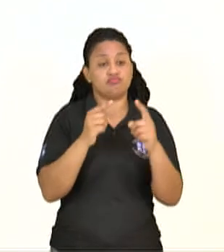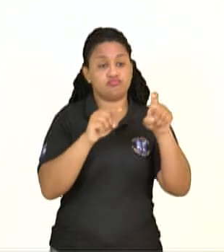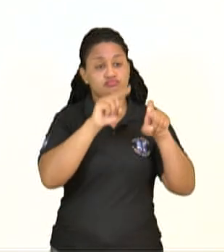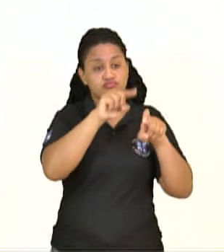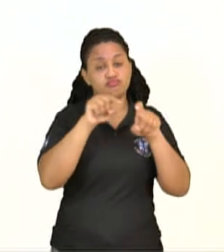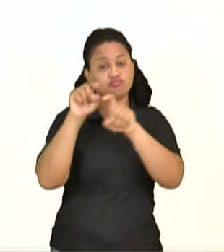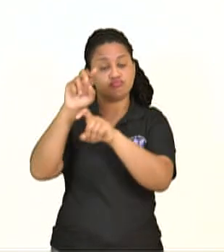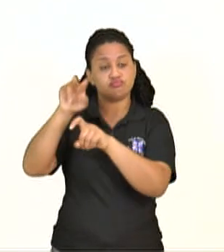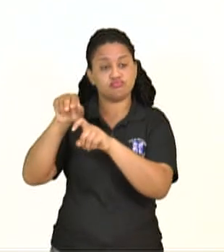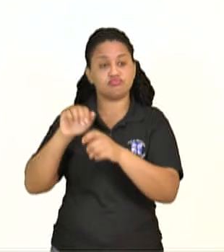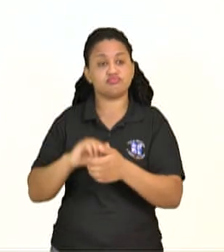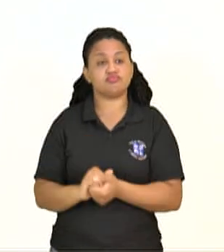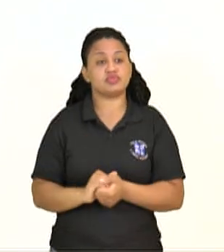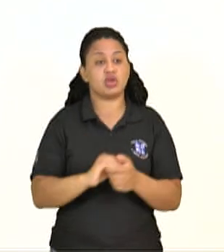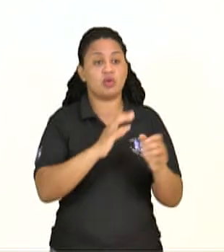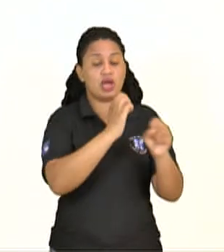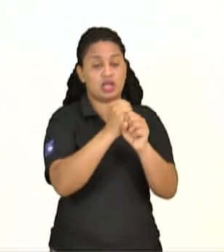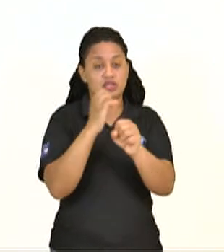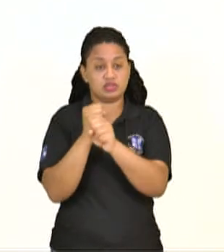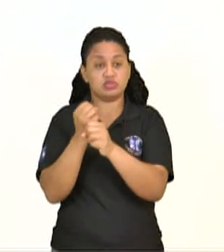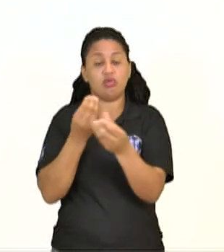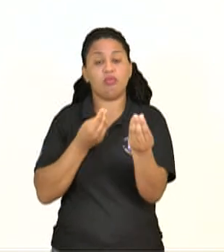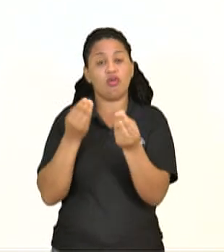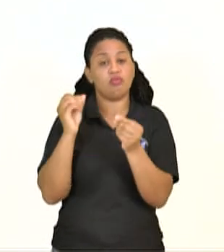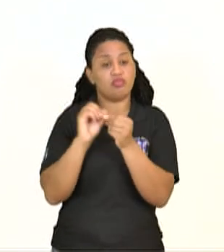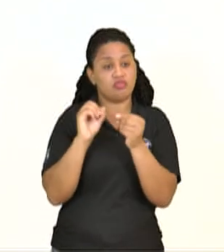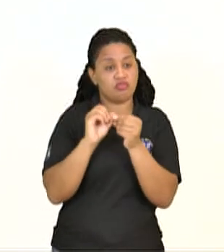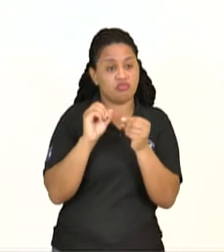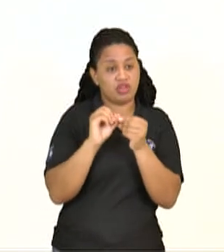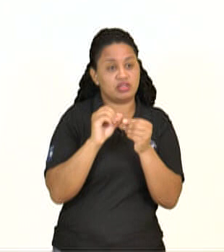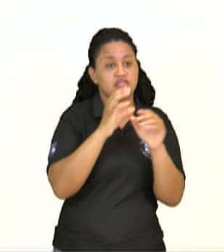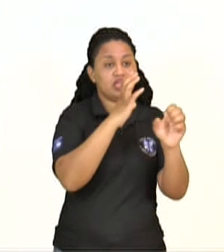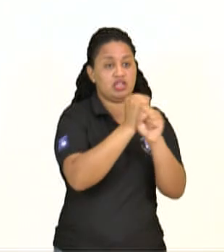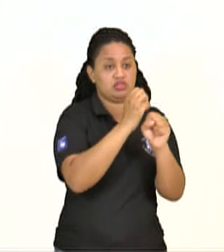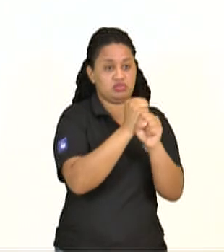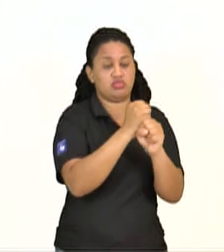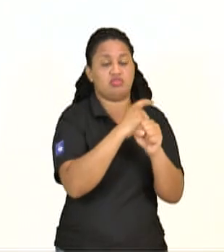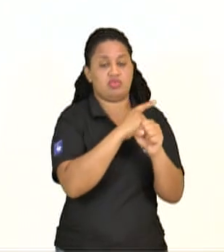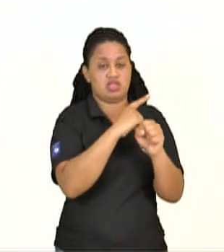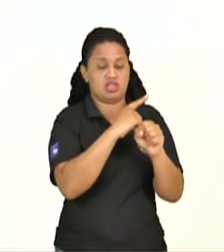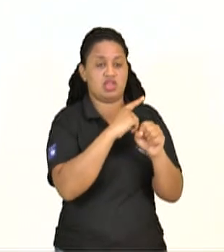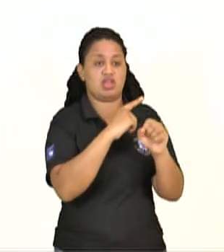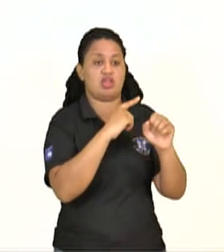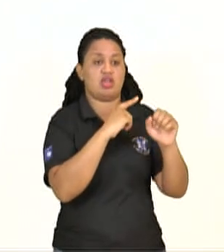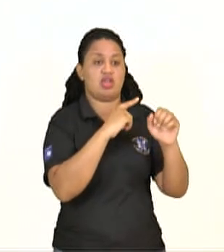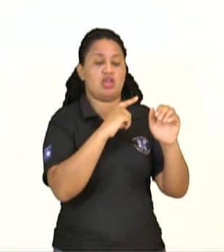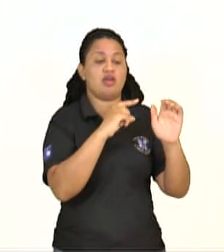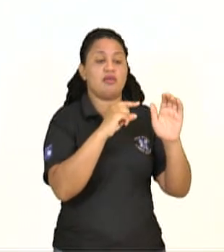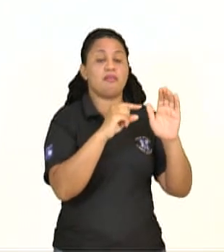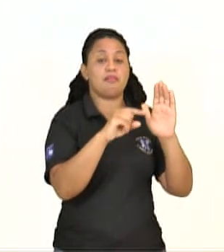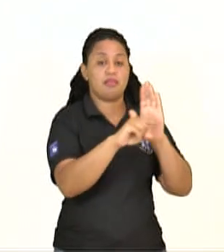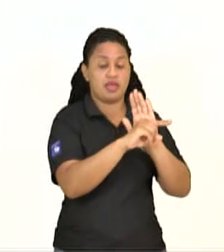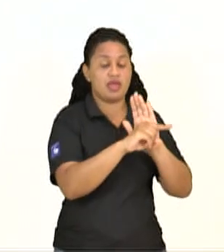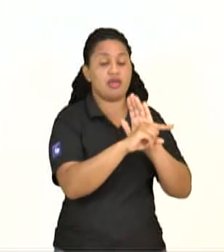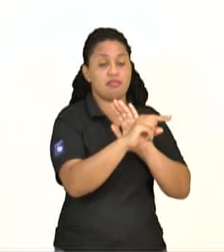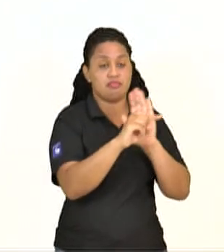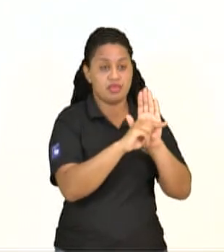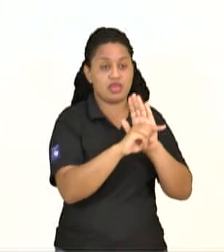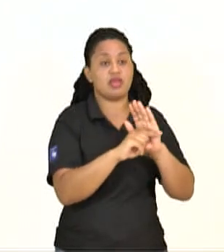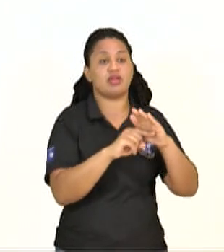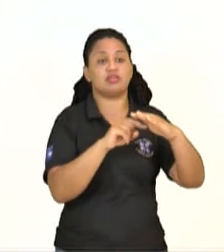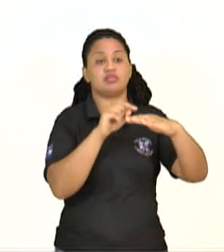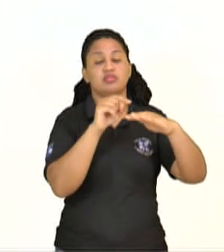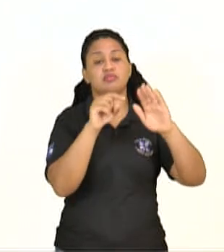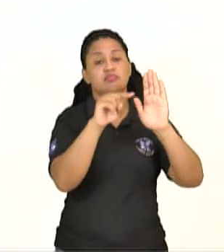a soma das raízes, então, ela é dada por quê? Né? A soma, ela é dada por menos 5 sobre 1. Por